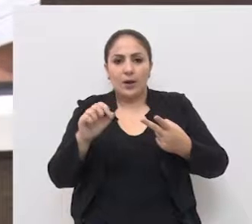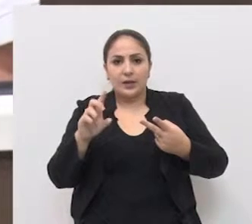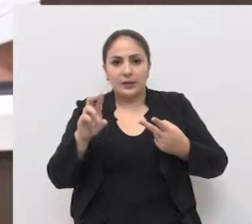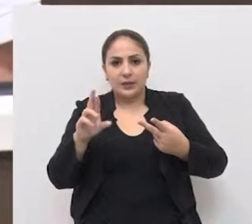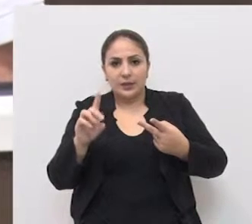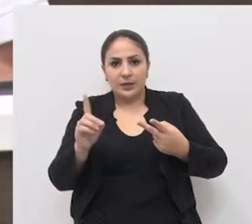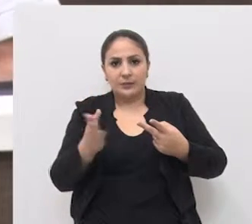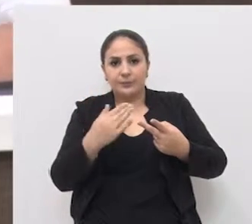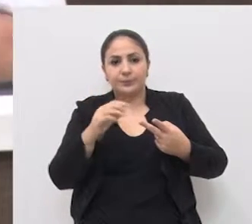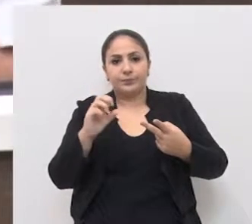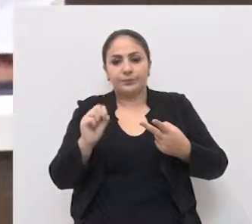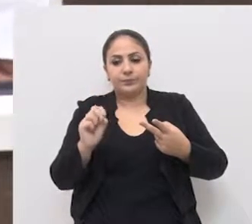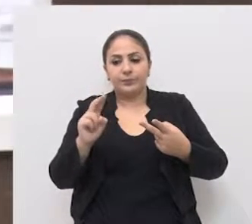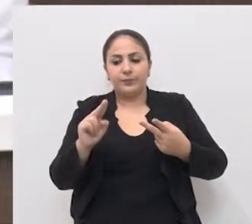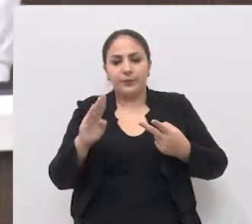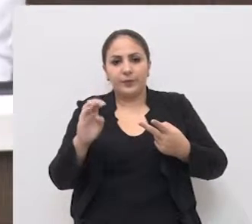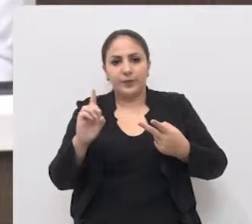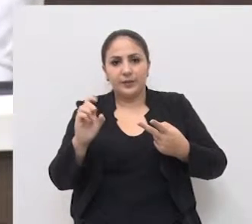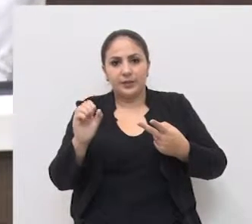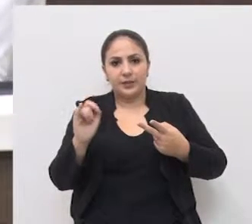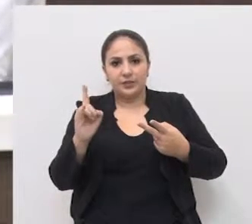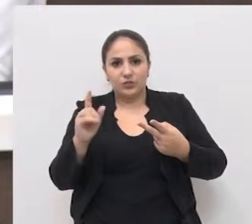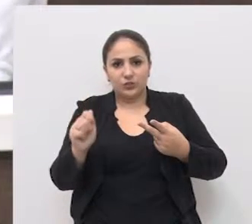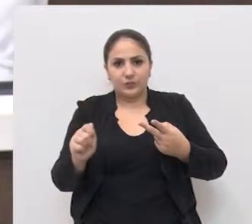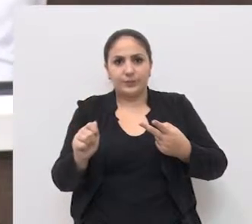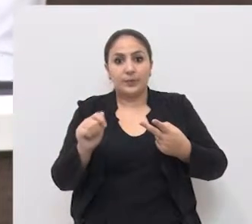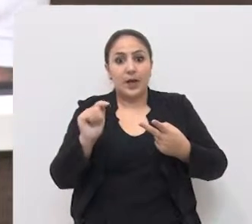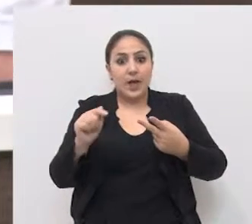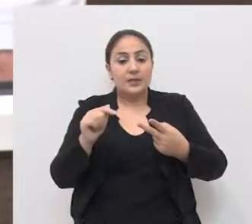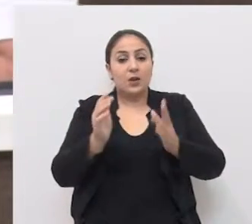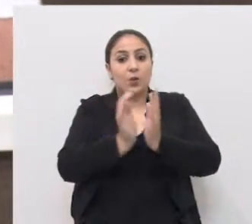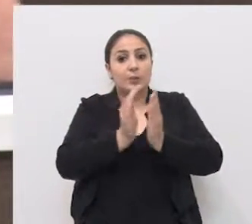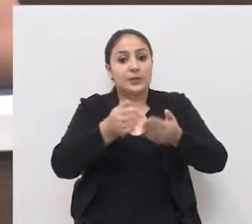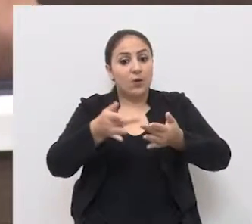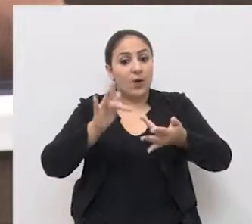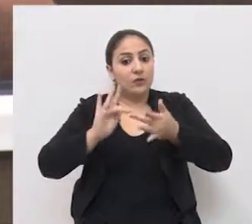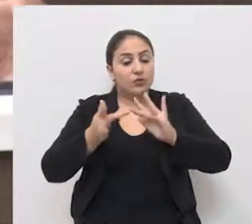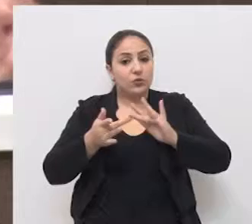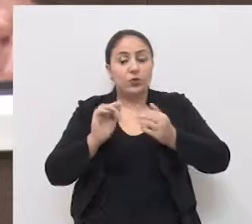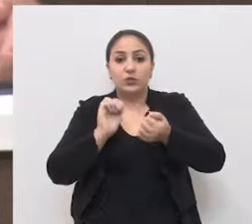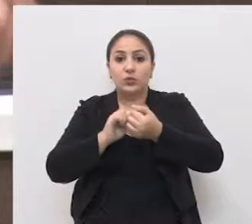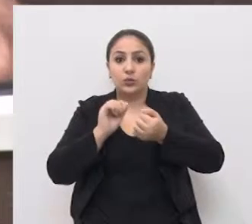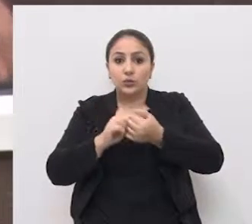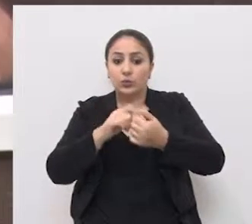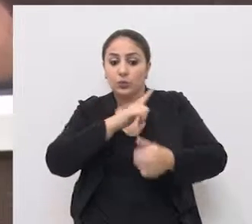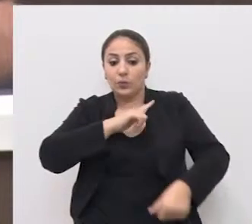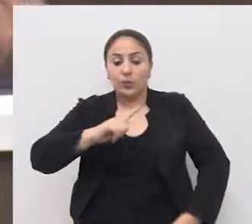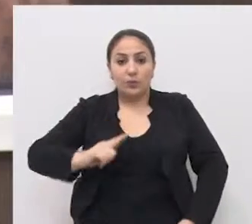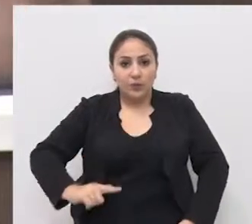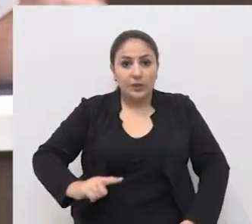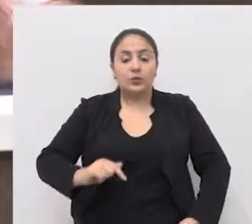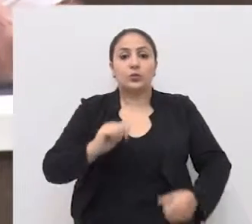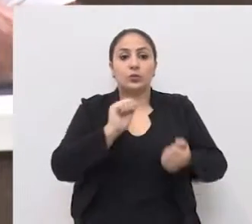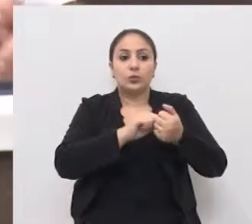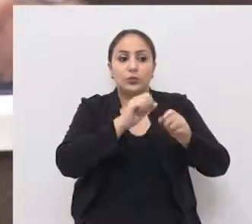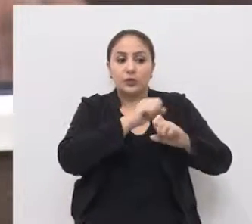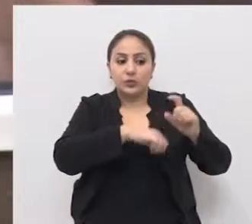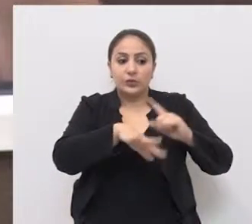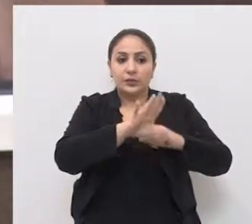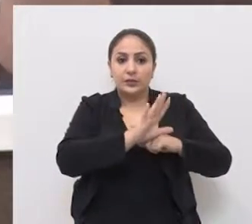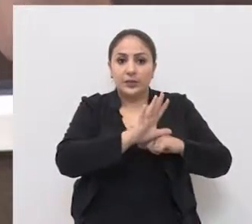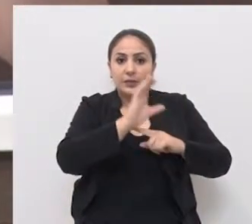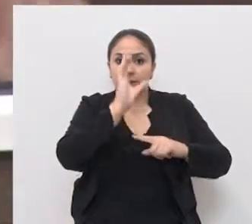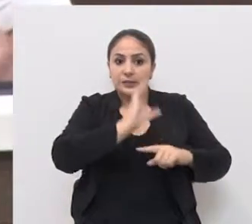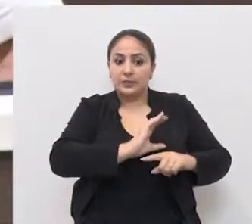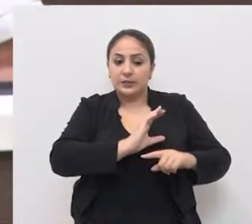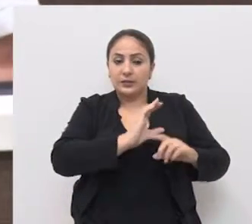Guarda Subsidiada. Esta comissão, presidente Fernando, ela vai articular com o governo,